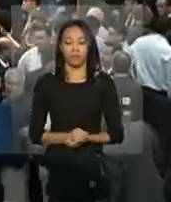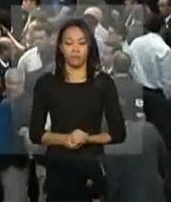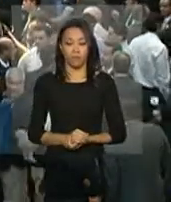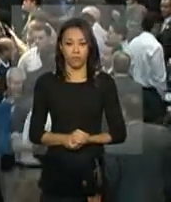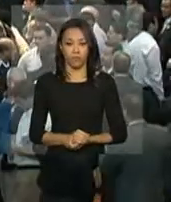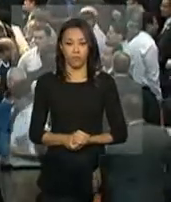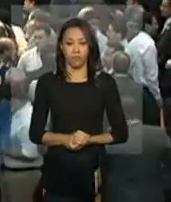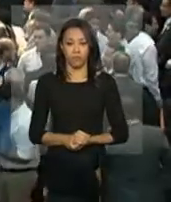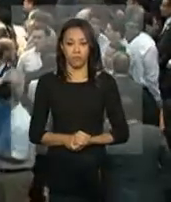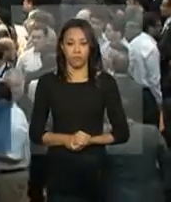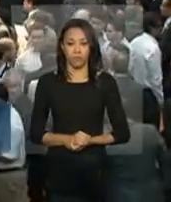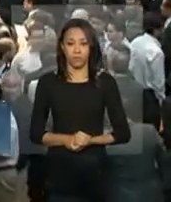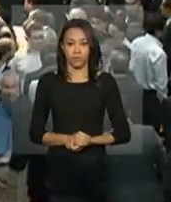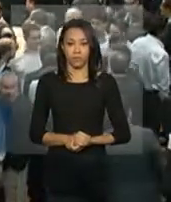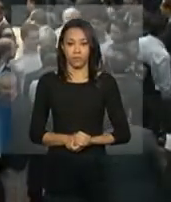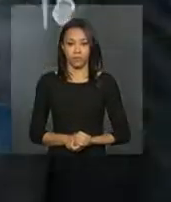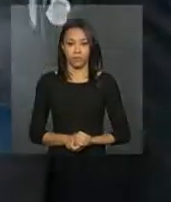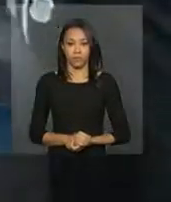anel